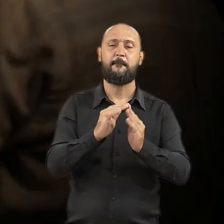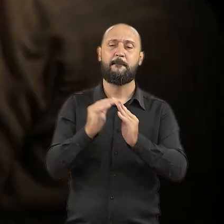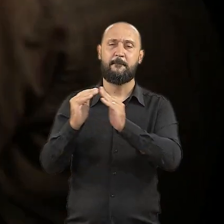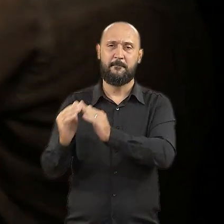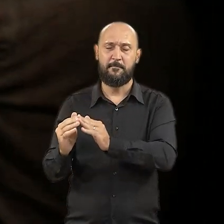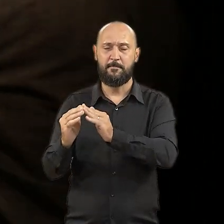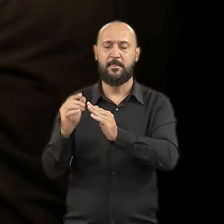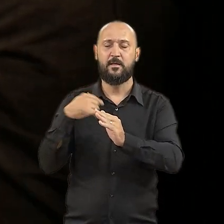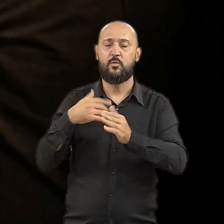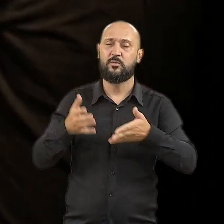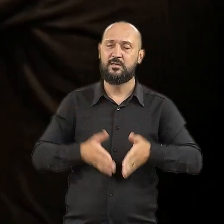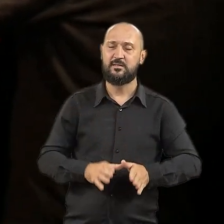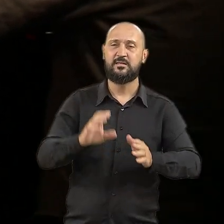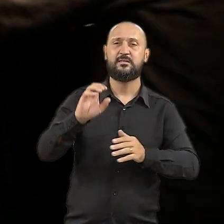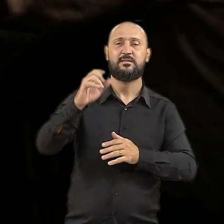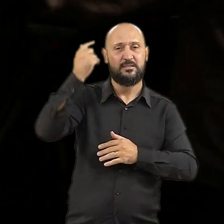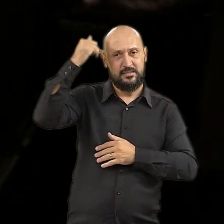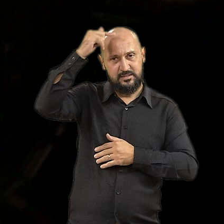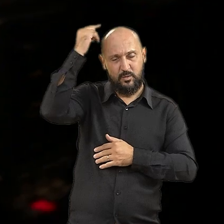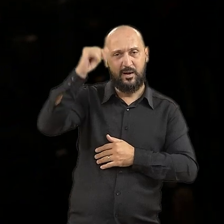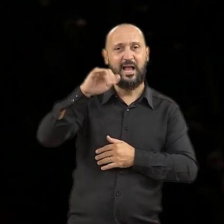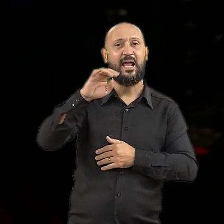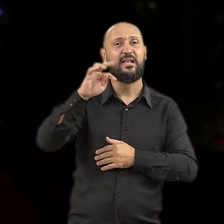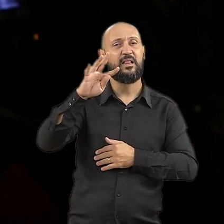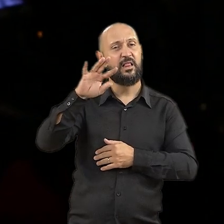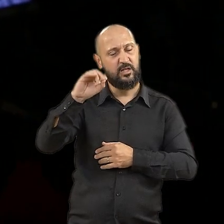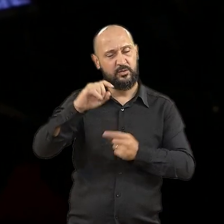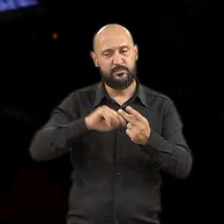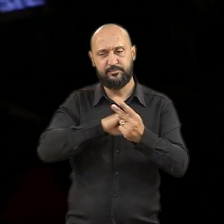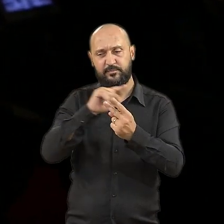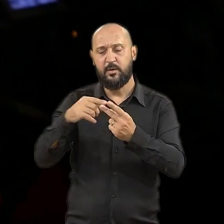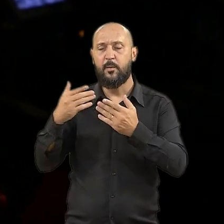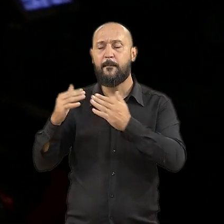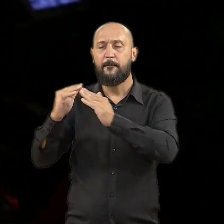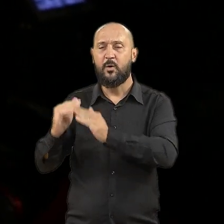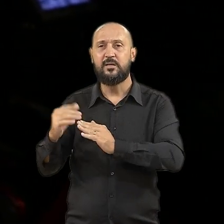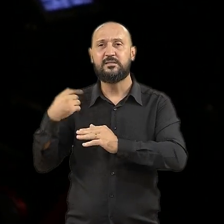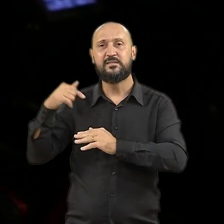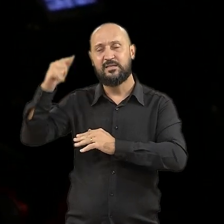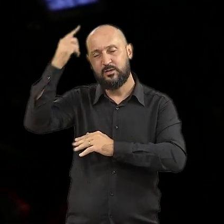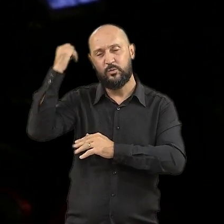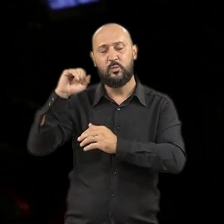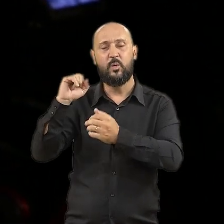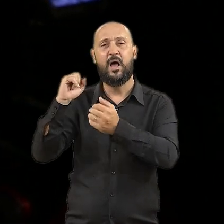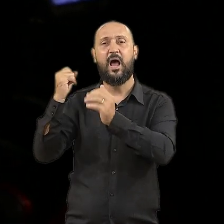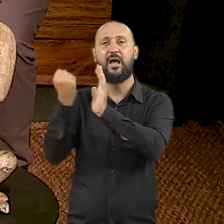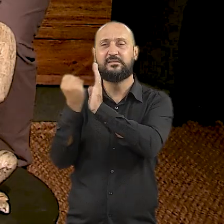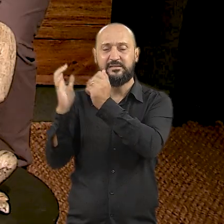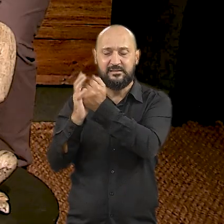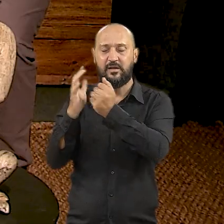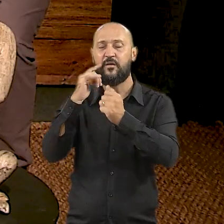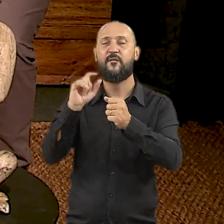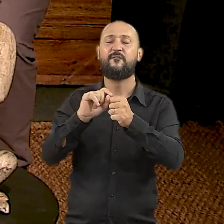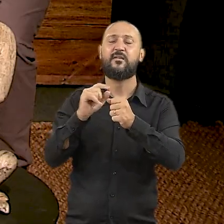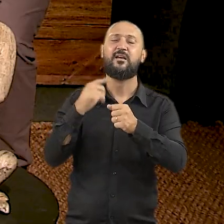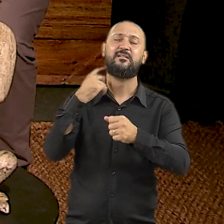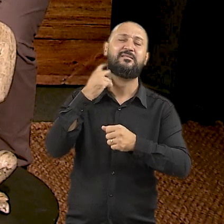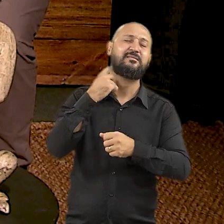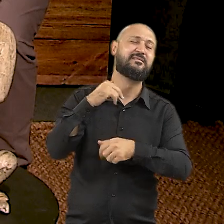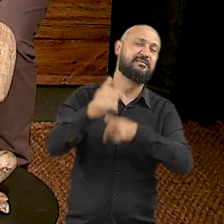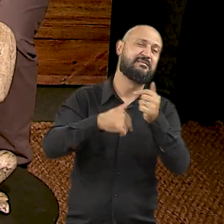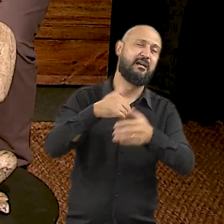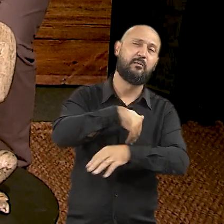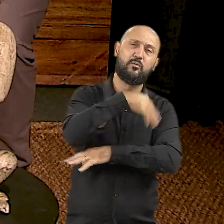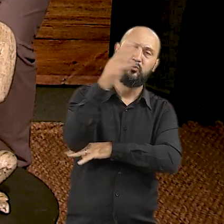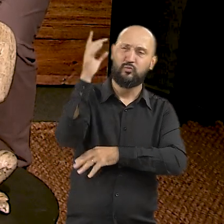de São Caetano, porque eu nasci em São Caetano, mas morei em Santo André. E nós um dia reunimos, falamos, vamos fazer uma música. A gente fez uma moagem o dia